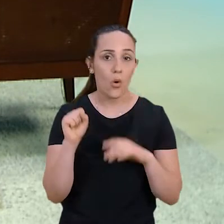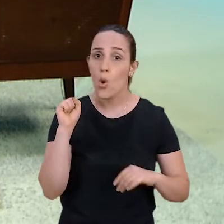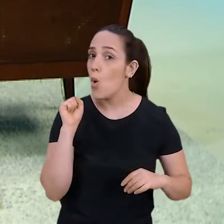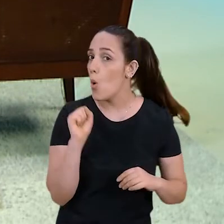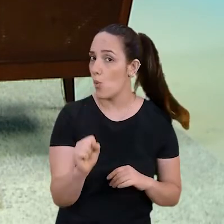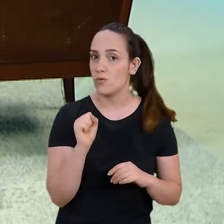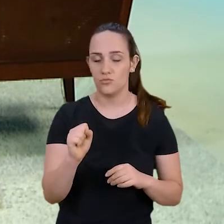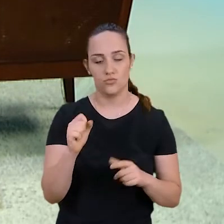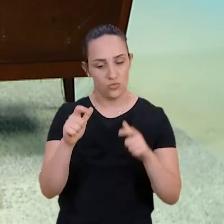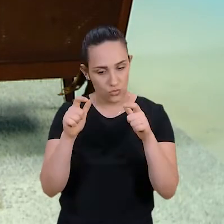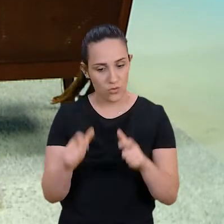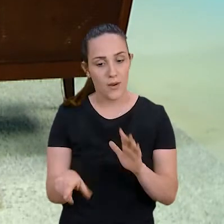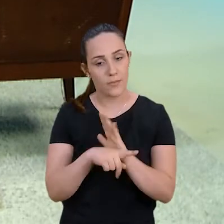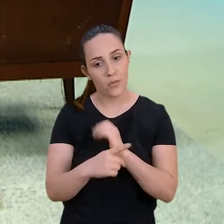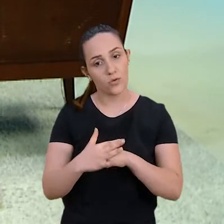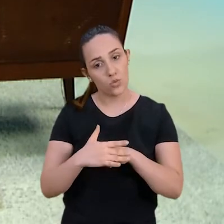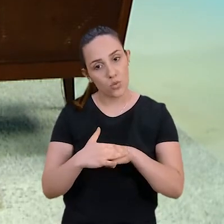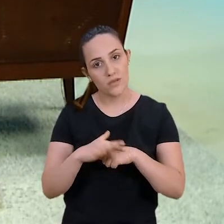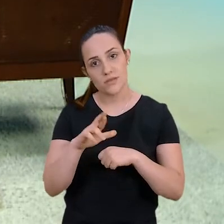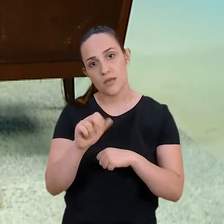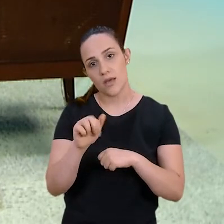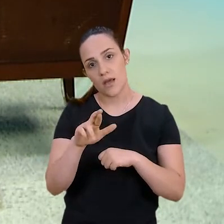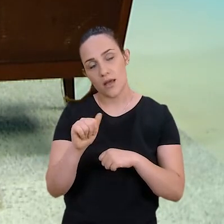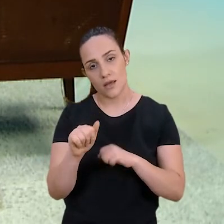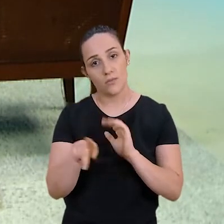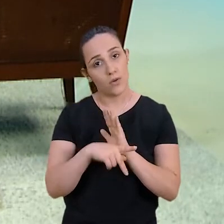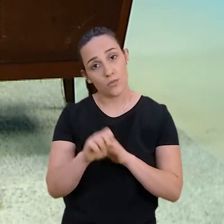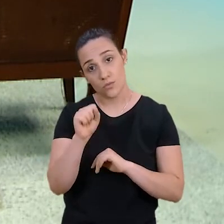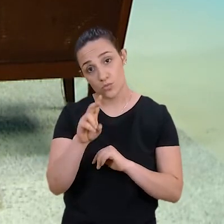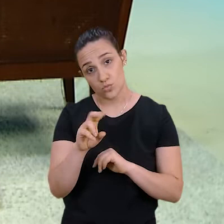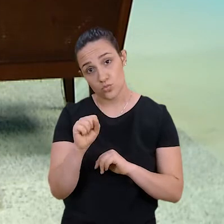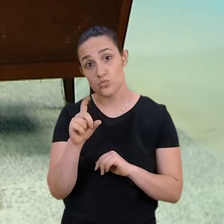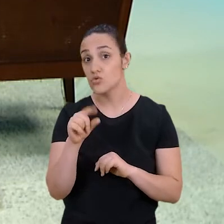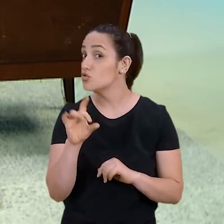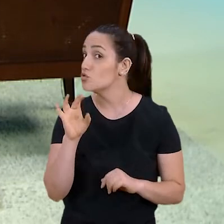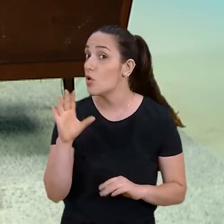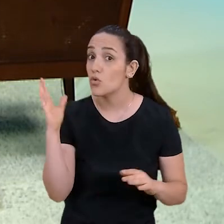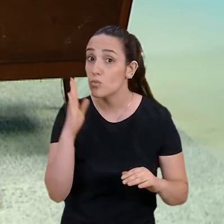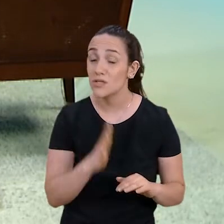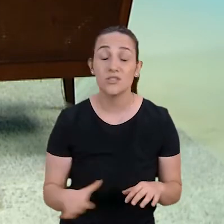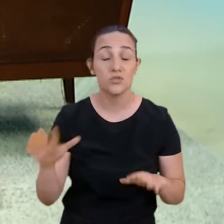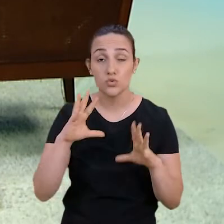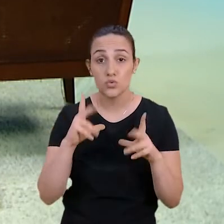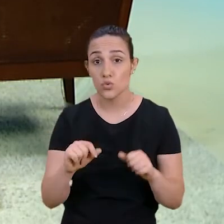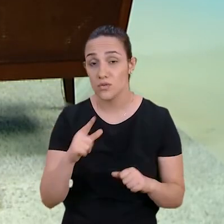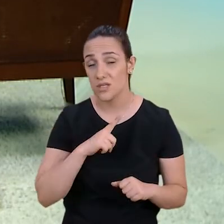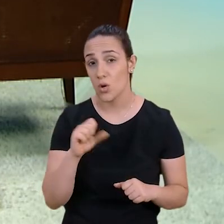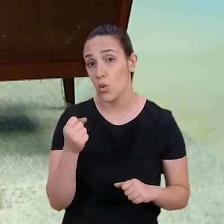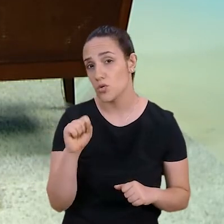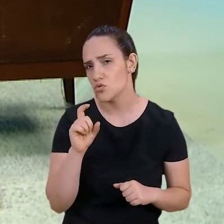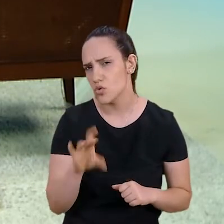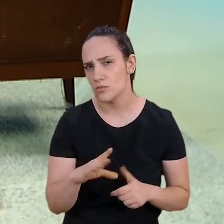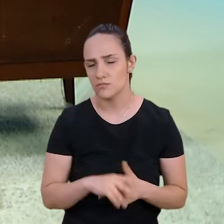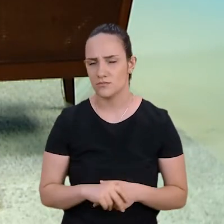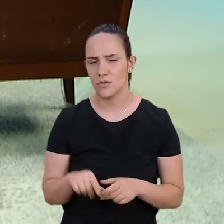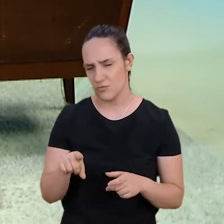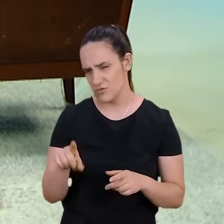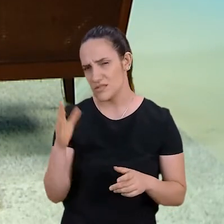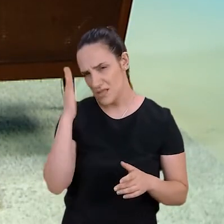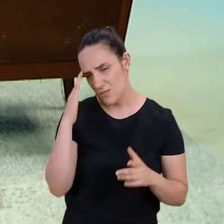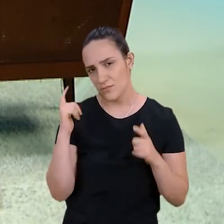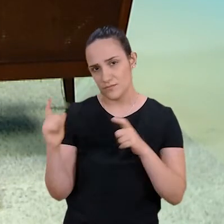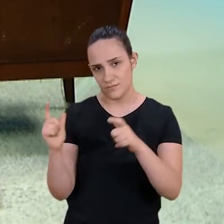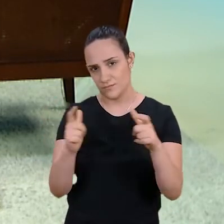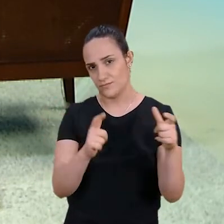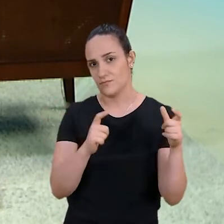alta complexidade para doenças raras credenciados pelo SUS, no Brasil inteiro. Agora, pergunta, aonde estão localizados esses